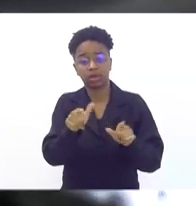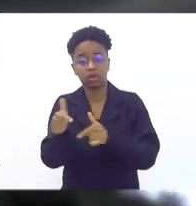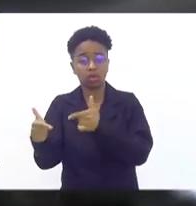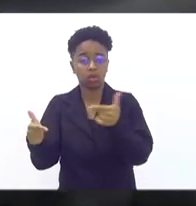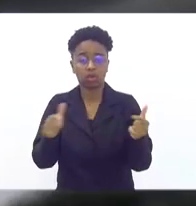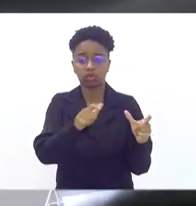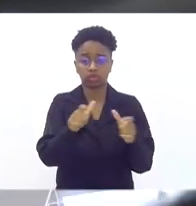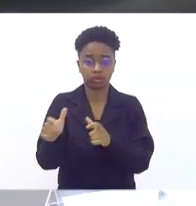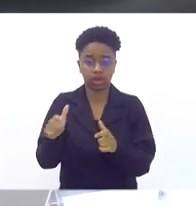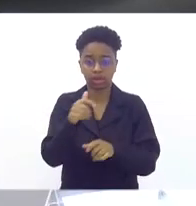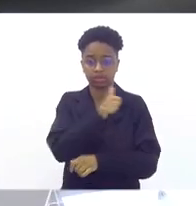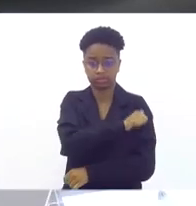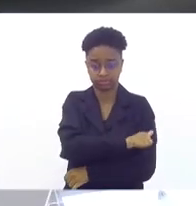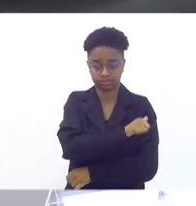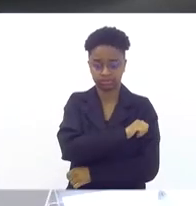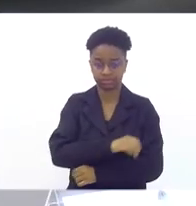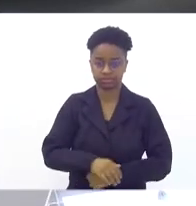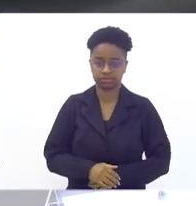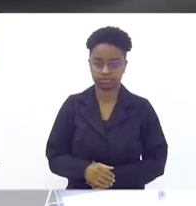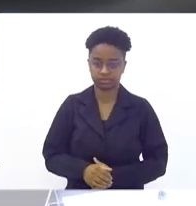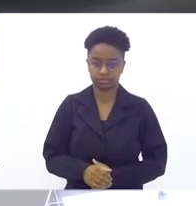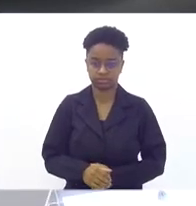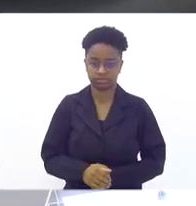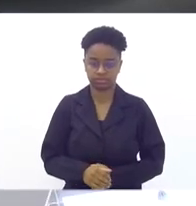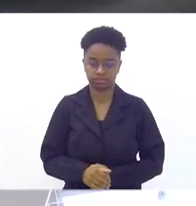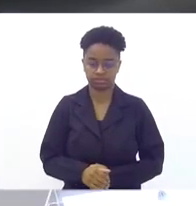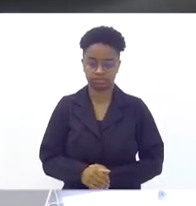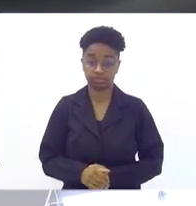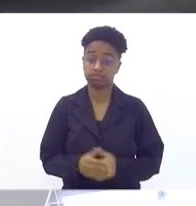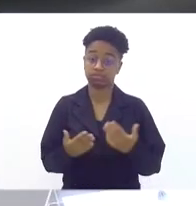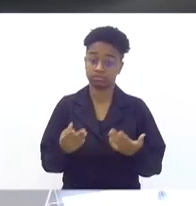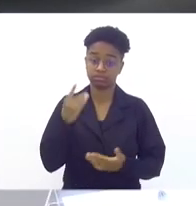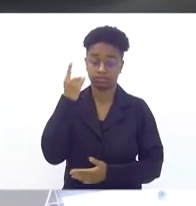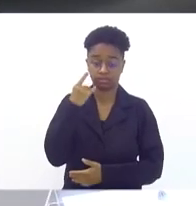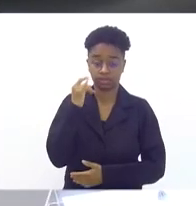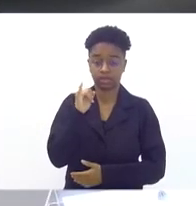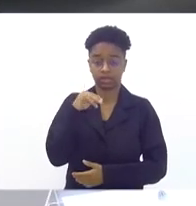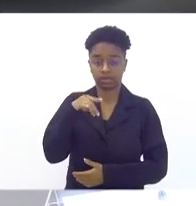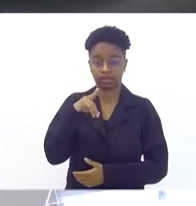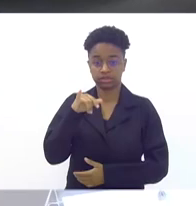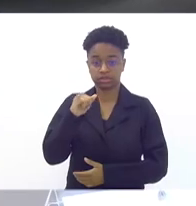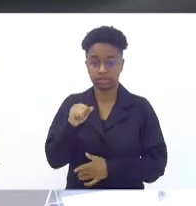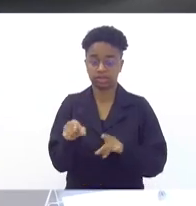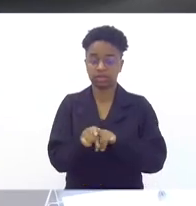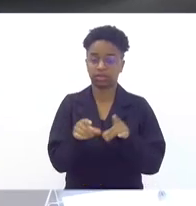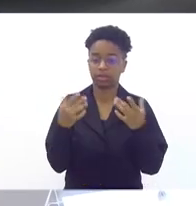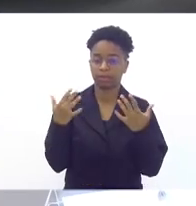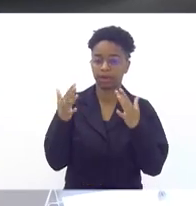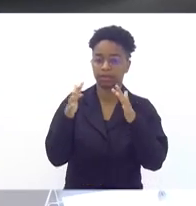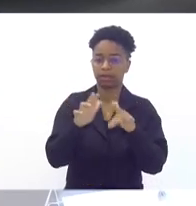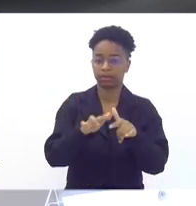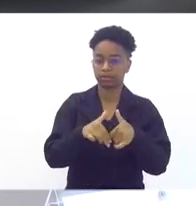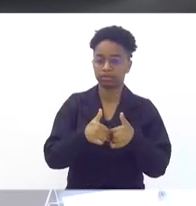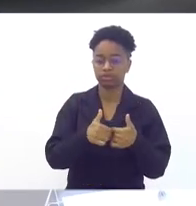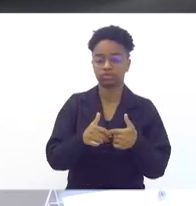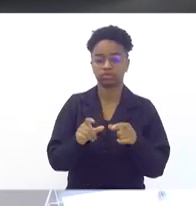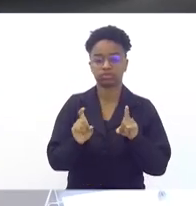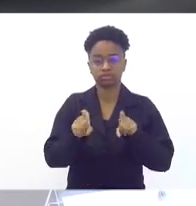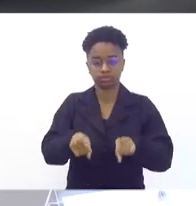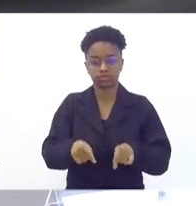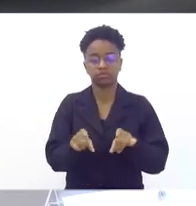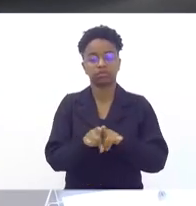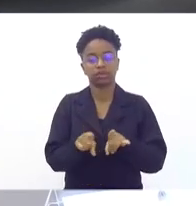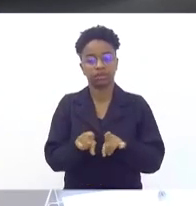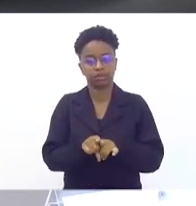em todos os seus mandatos deputada índia queria parabenizar também pelo mandato por todas as